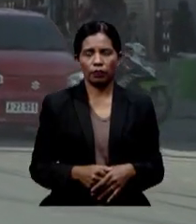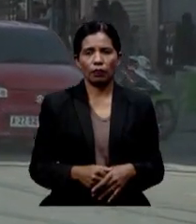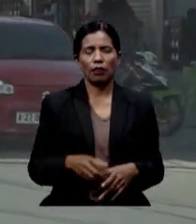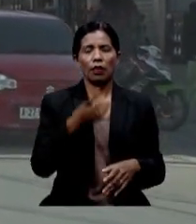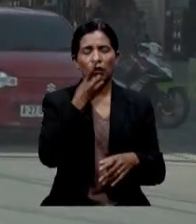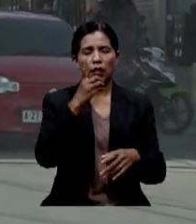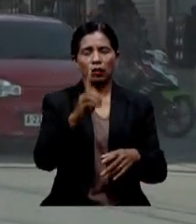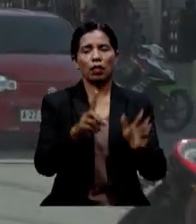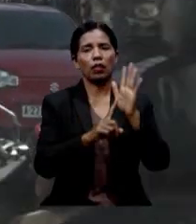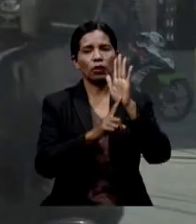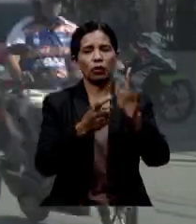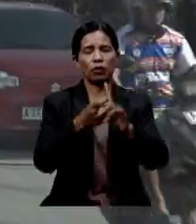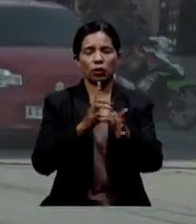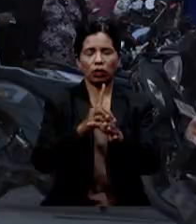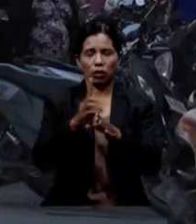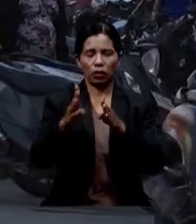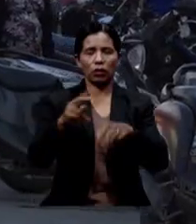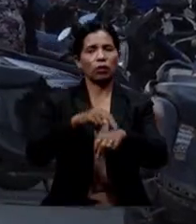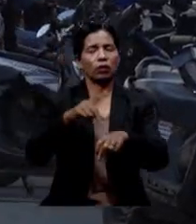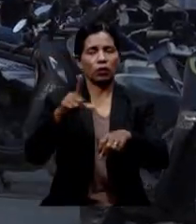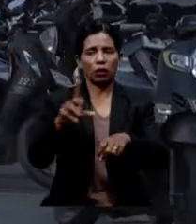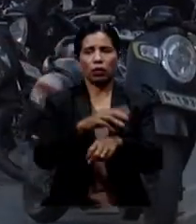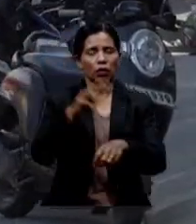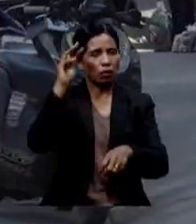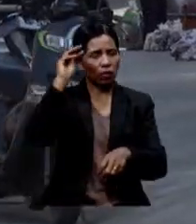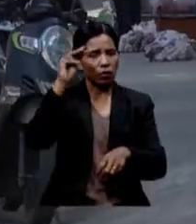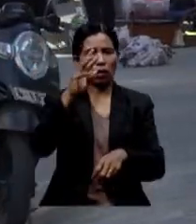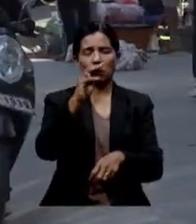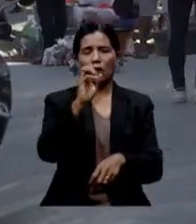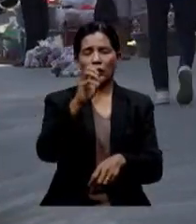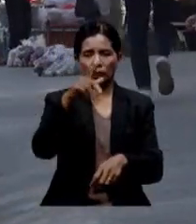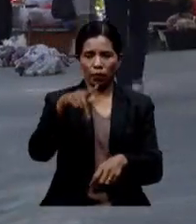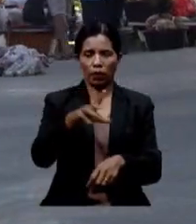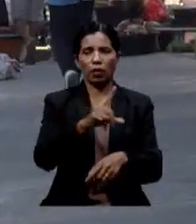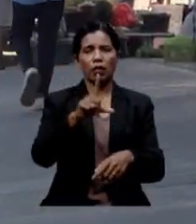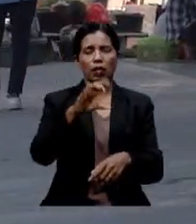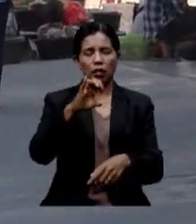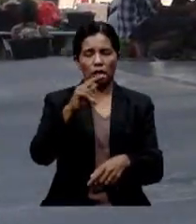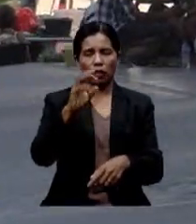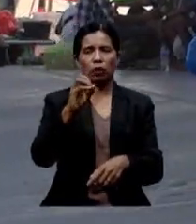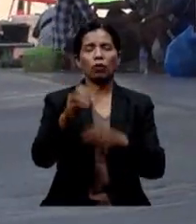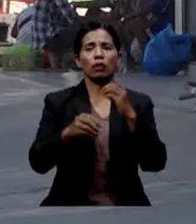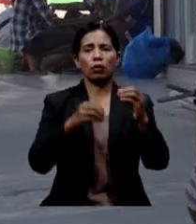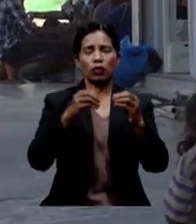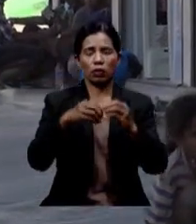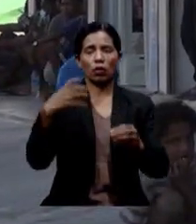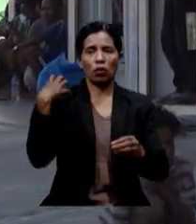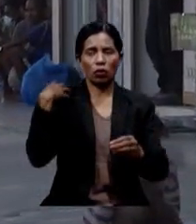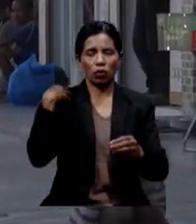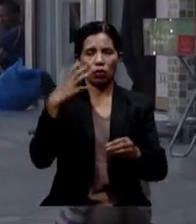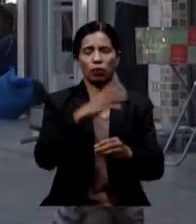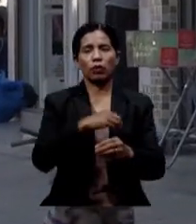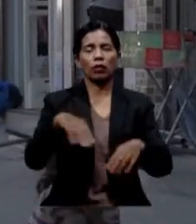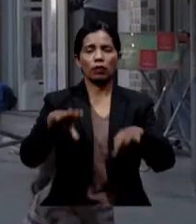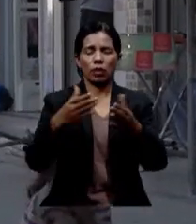Declaração de Rato Russi, diretor nacional Edificação, Ministério Obras Públicas, Lino Pereira, relaciona o edifício comercial